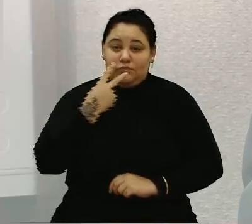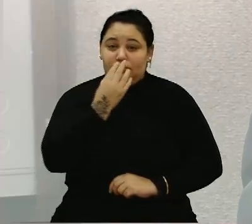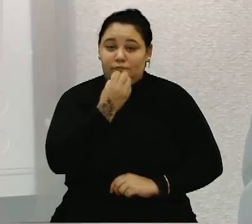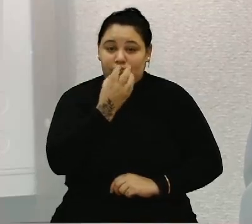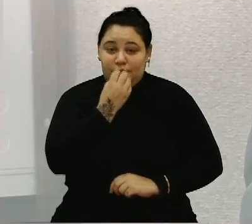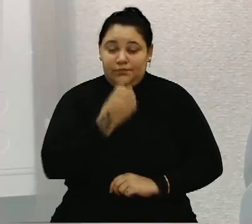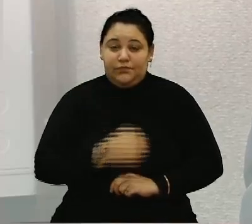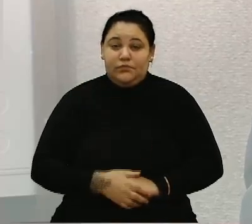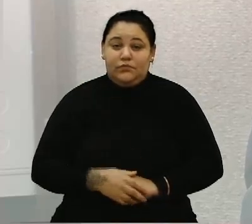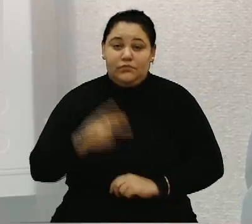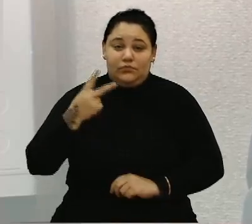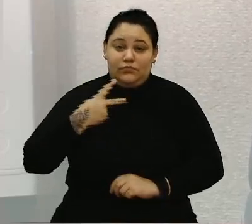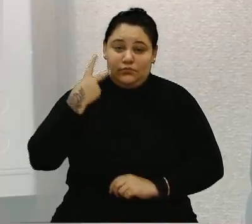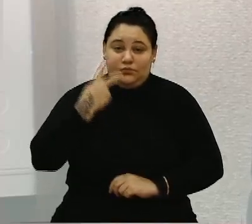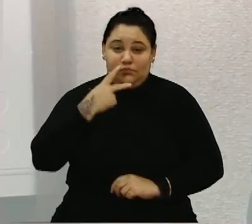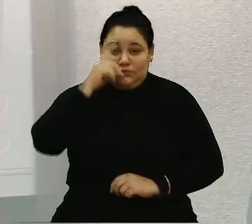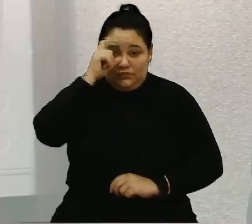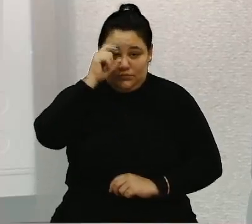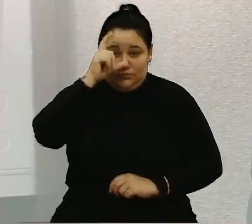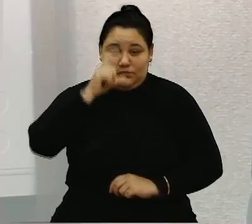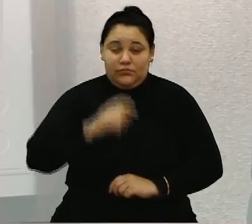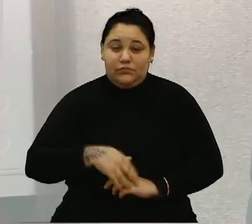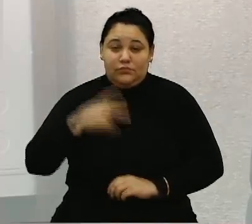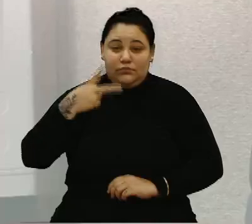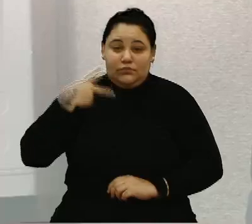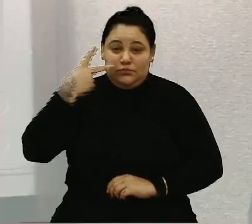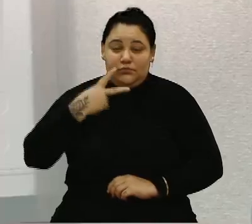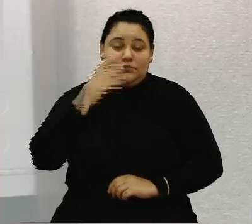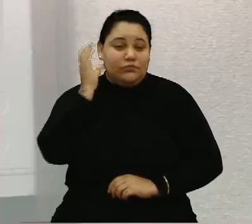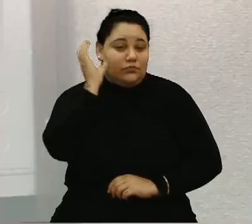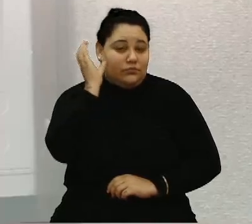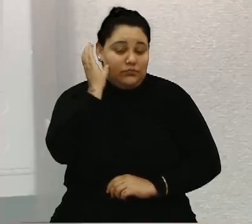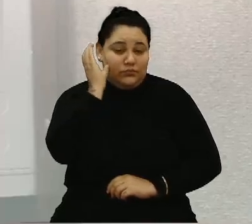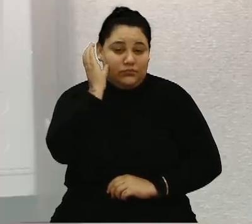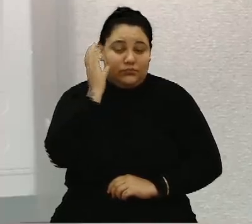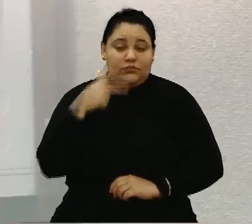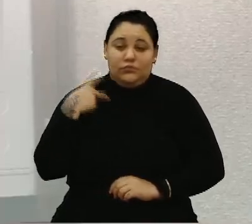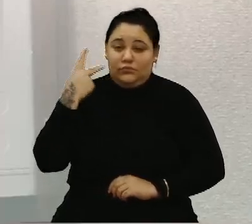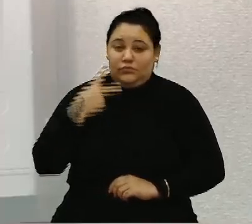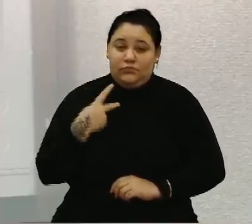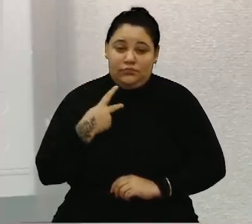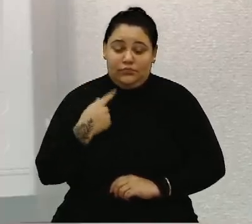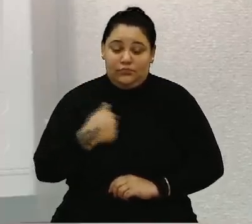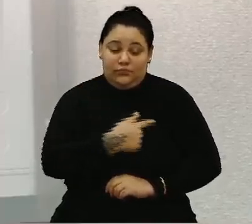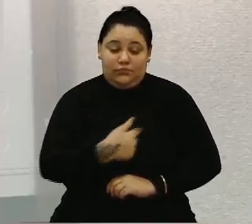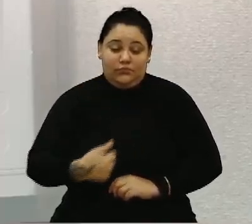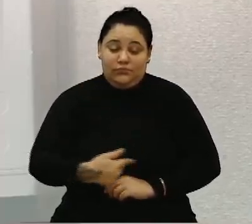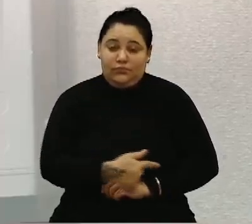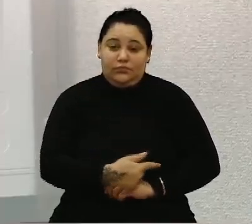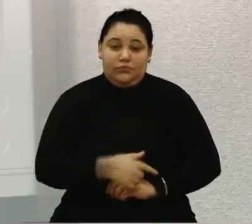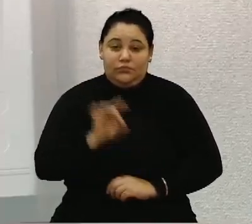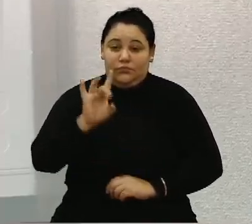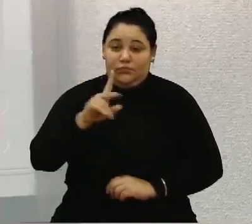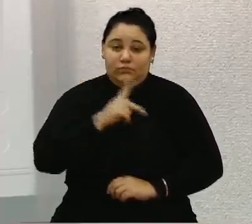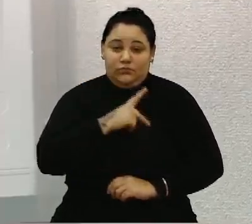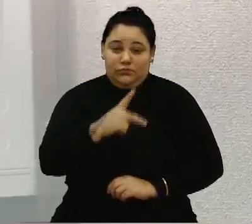Camilles, vereador Maurício Scalco, vereador Omir Cadori e vereador Ricardo Zanquim. Era isso, senhora presidente.